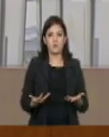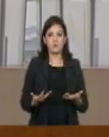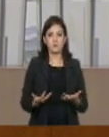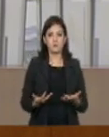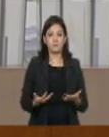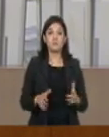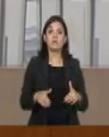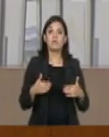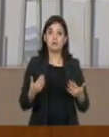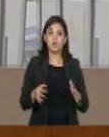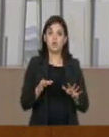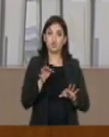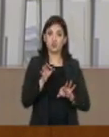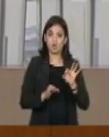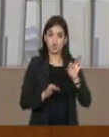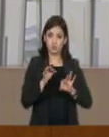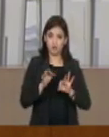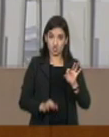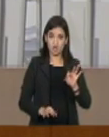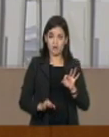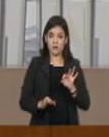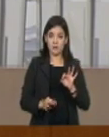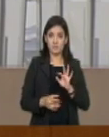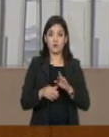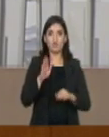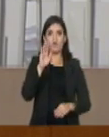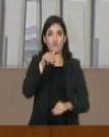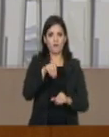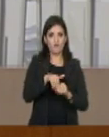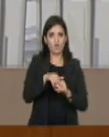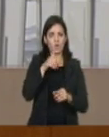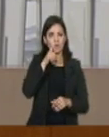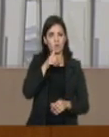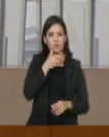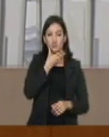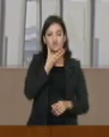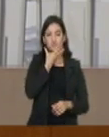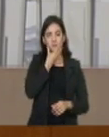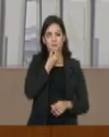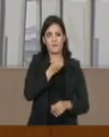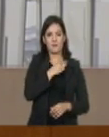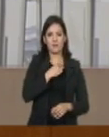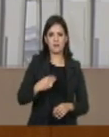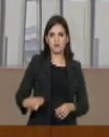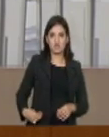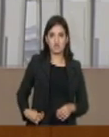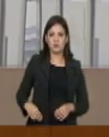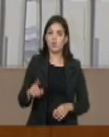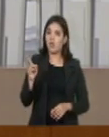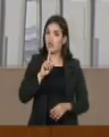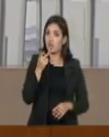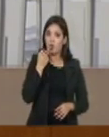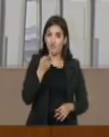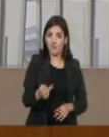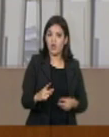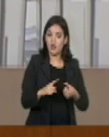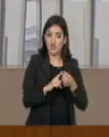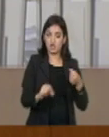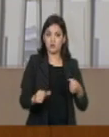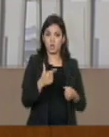Nesses julgamentos, os votos do ministro Teori Zavascki não abordam o artigo